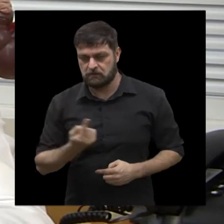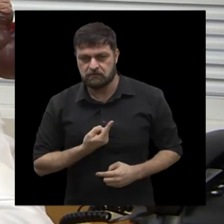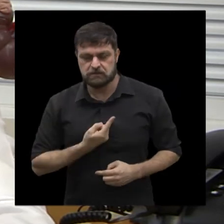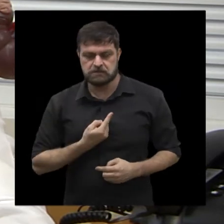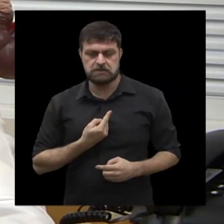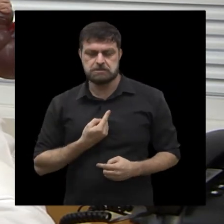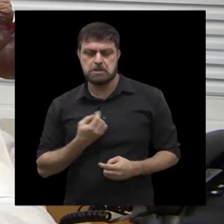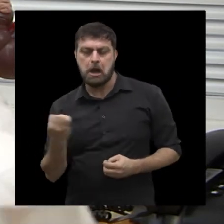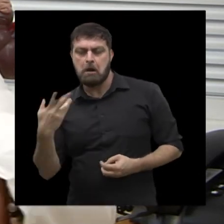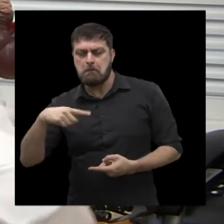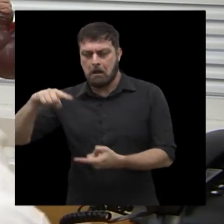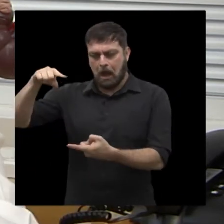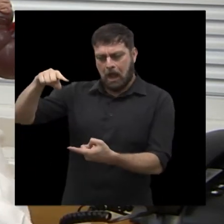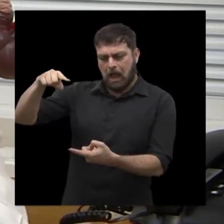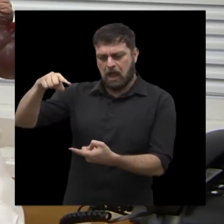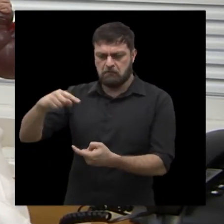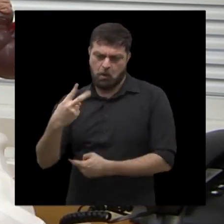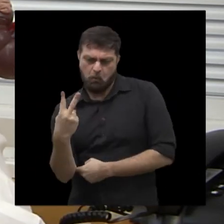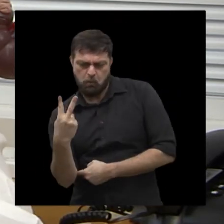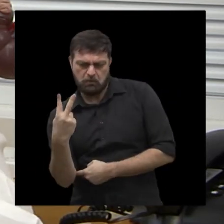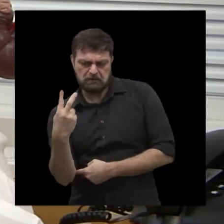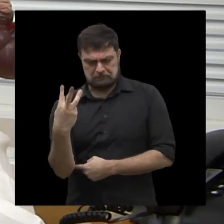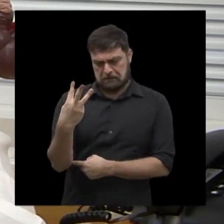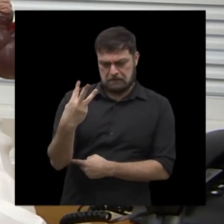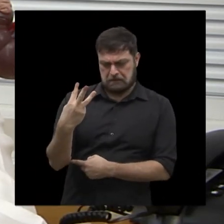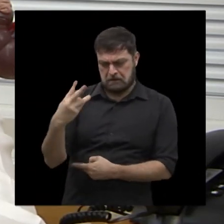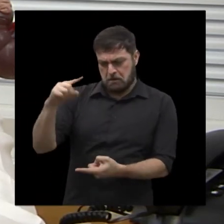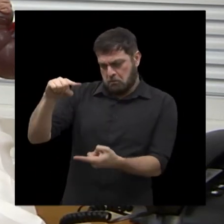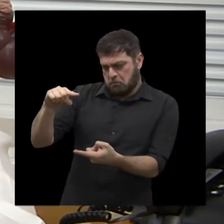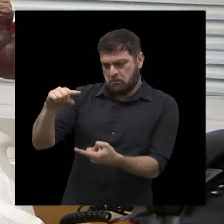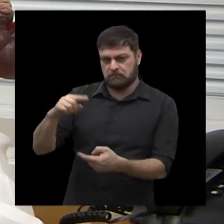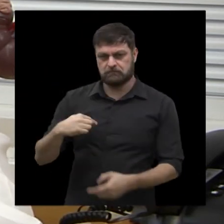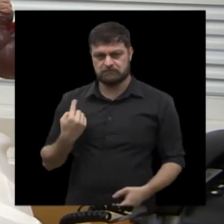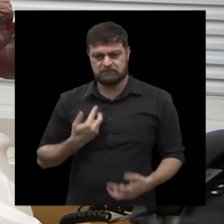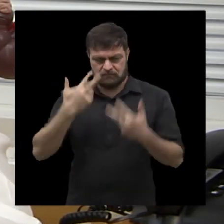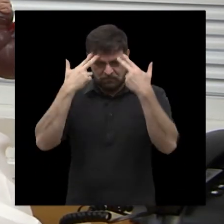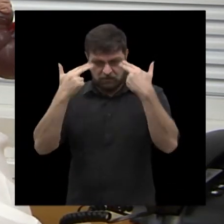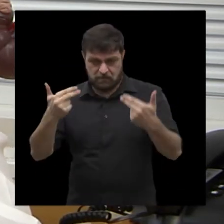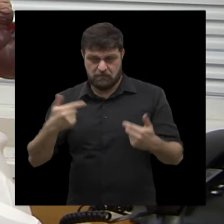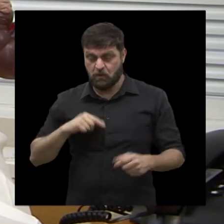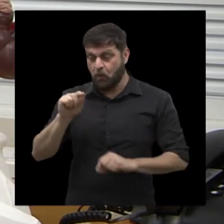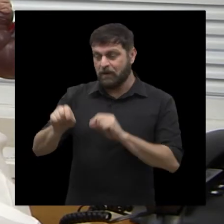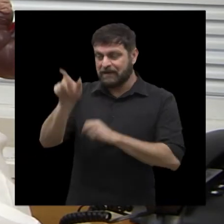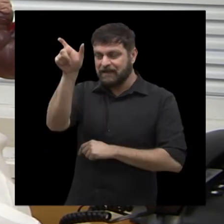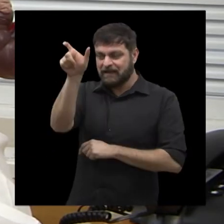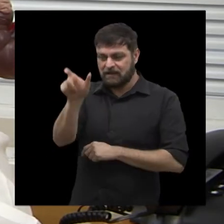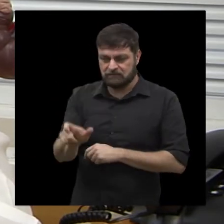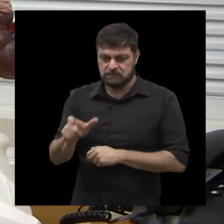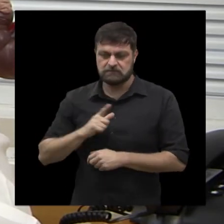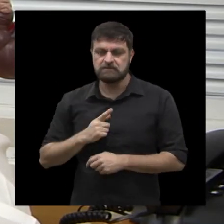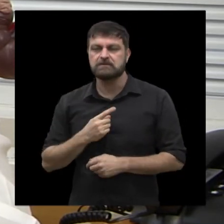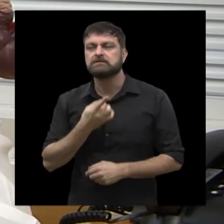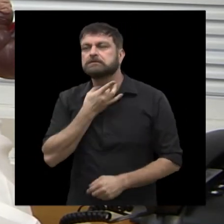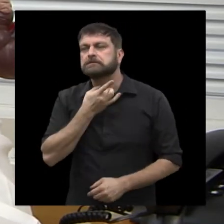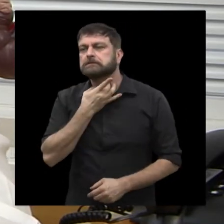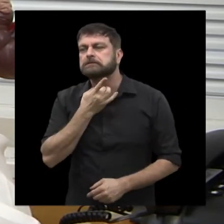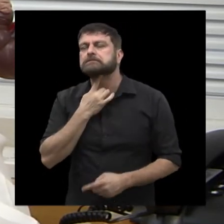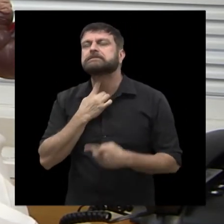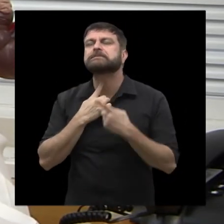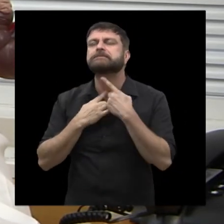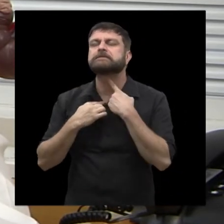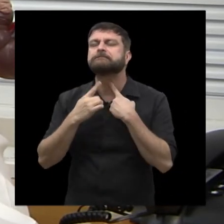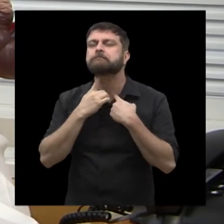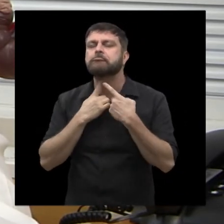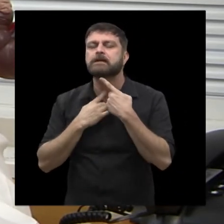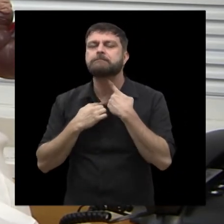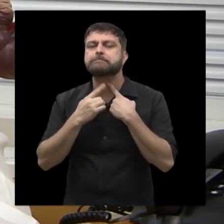tomar de líquido por dia, de água por dia, tal, tudo. Normalmente é isso, é o que você tem de sede. Mas você tem sempre que prestar